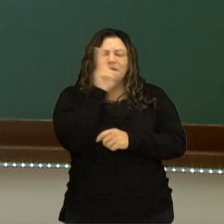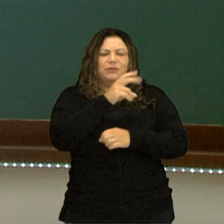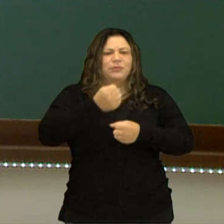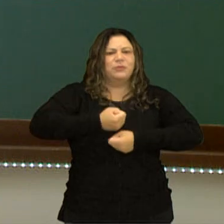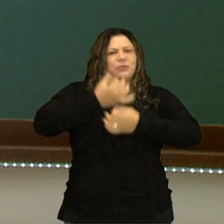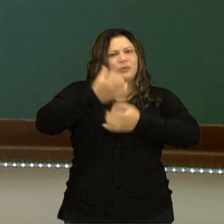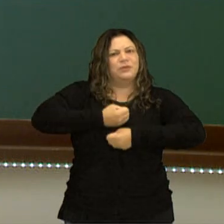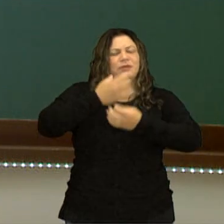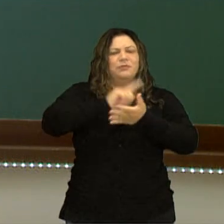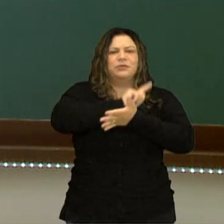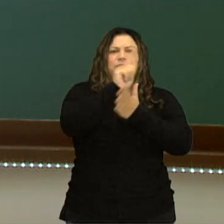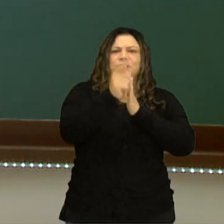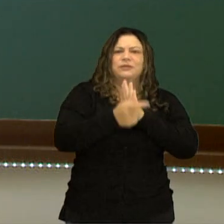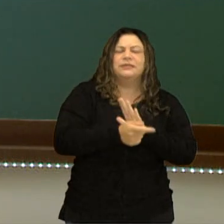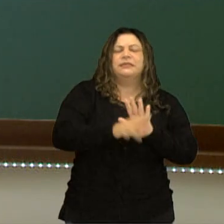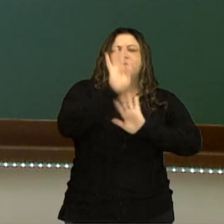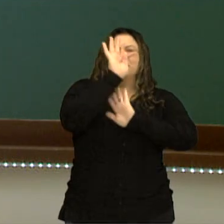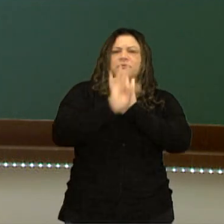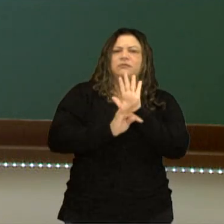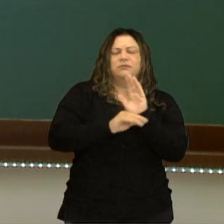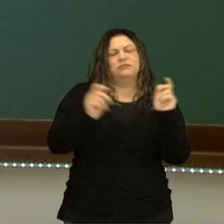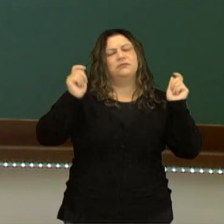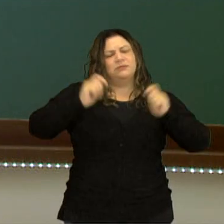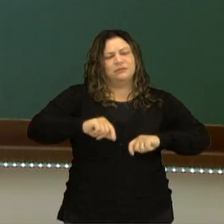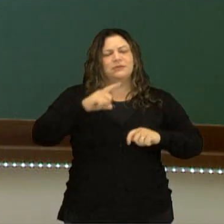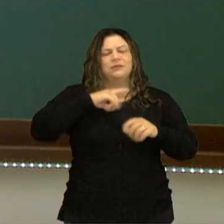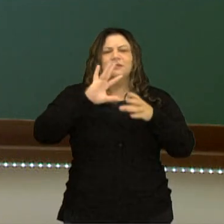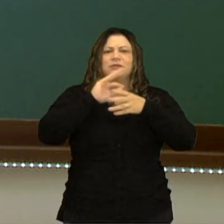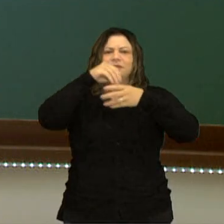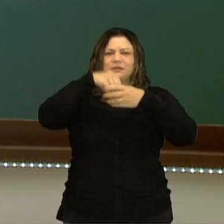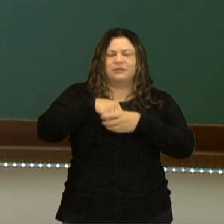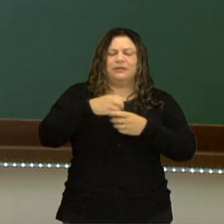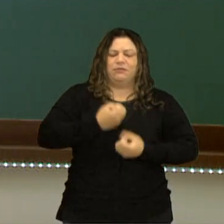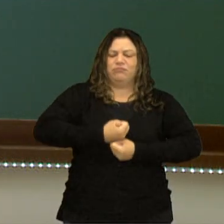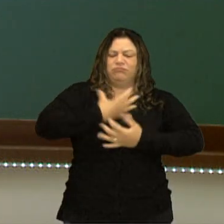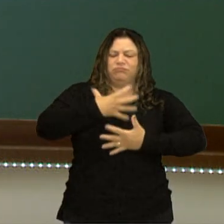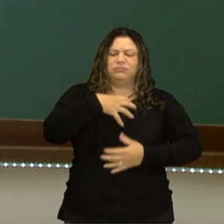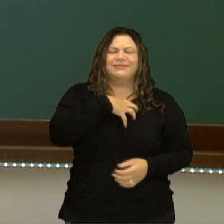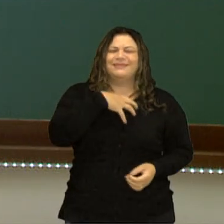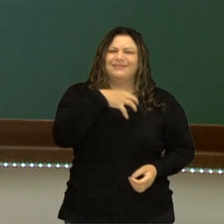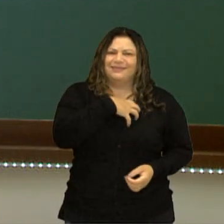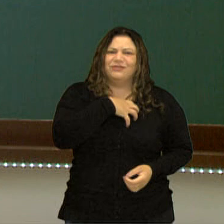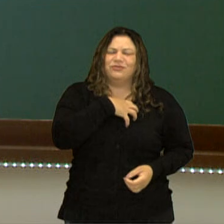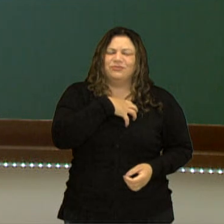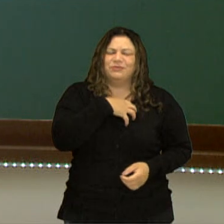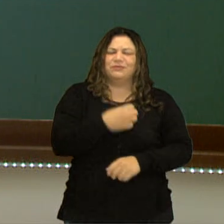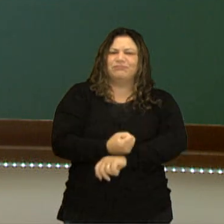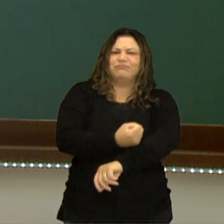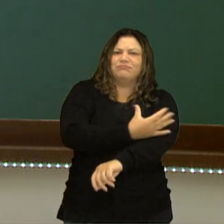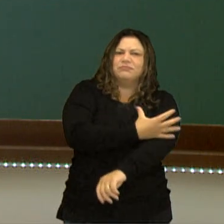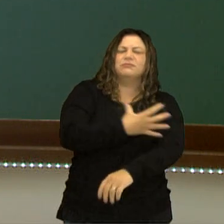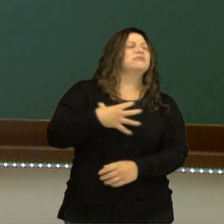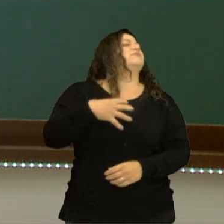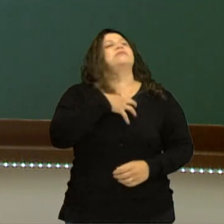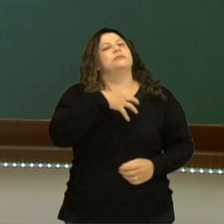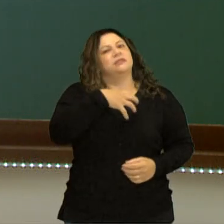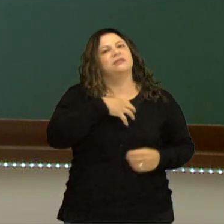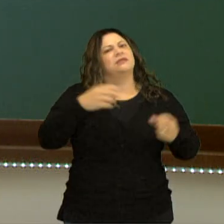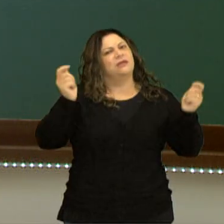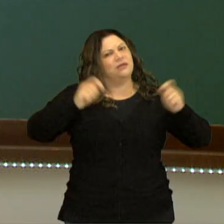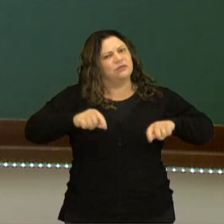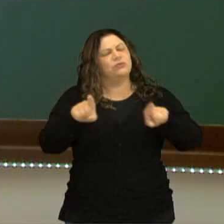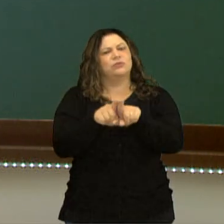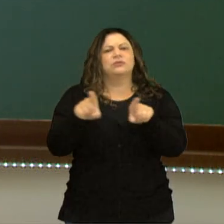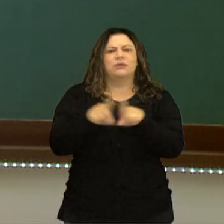gênero textual em que nós temos a poesia. Poesia é falar de sentimentos e sensações. Nós podemos usar